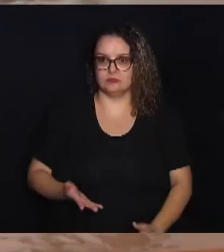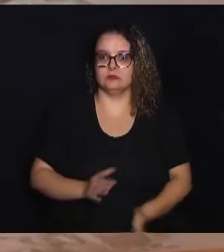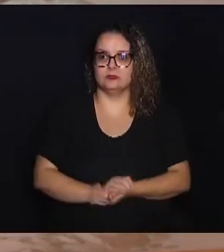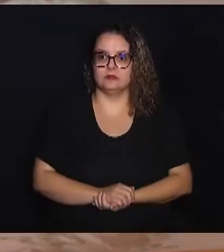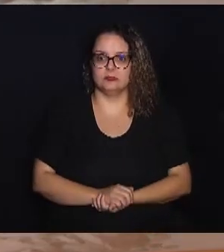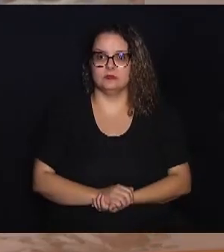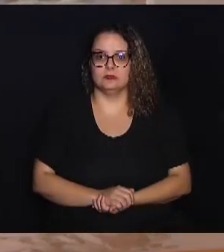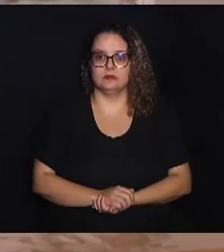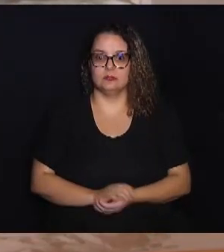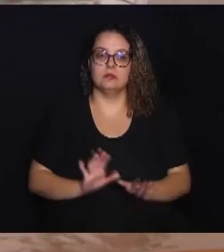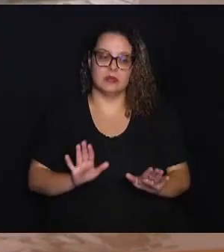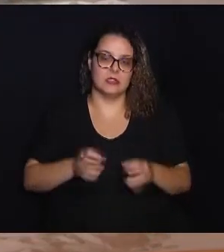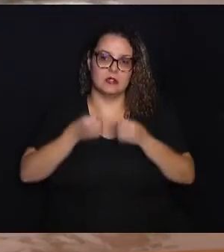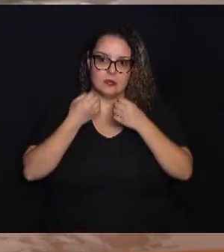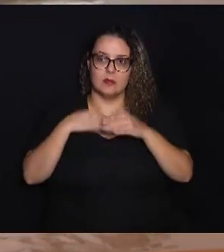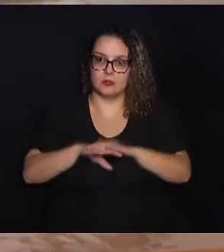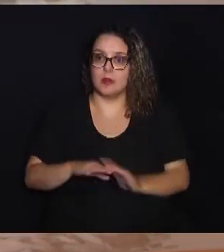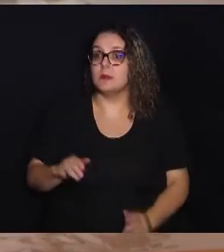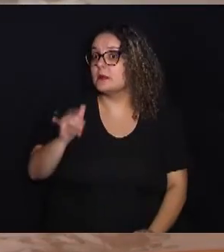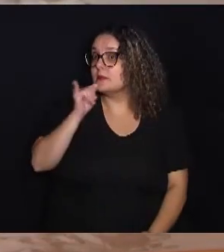vem, corta.